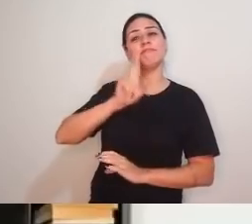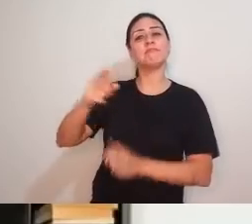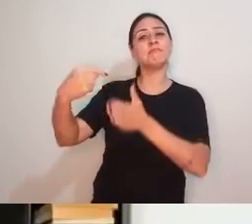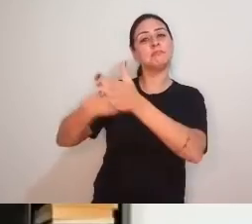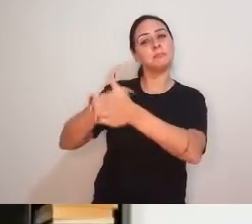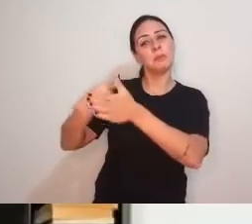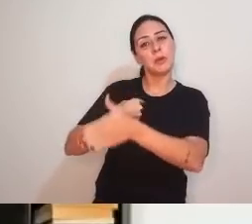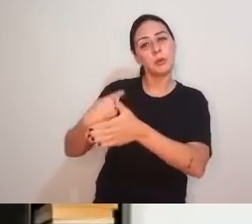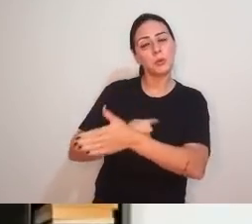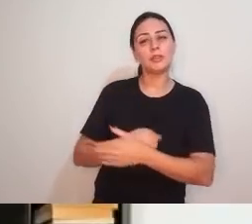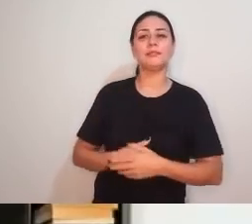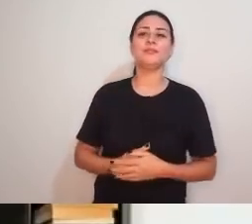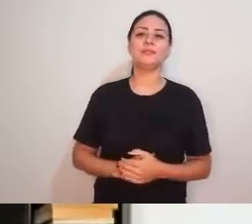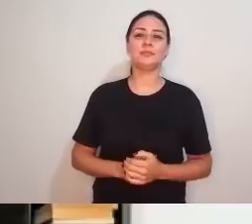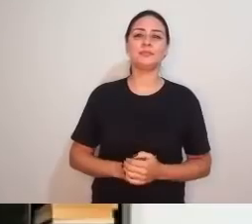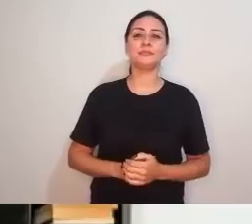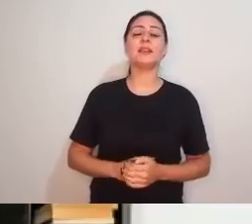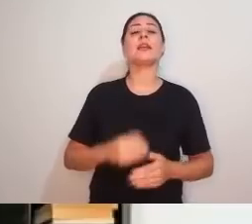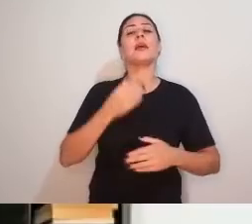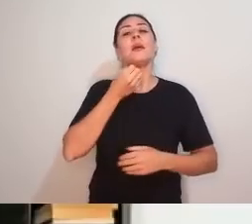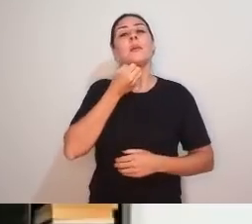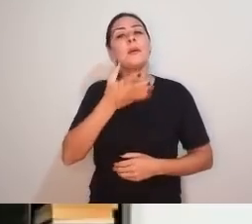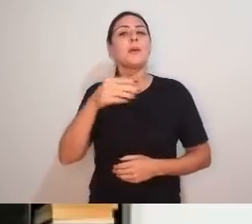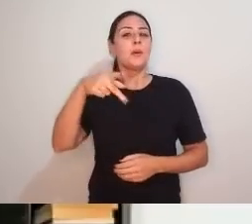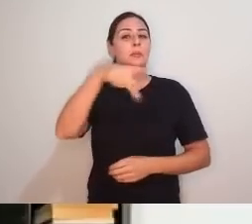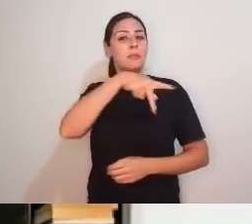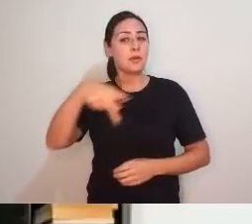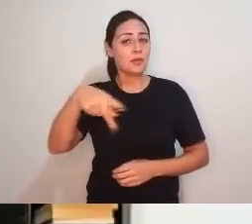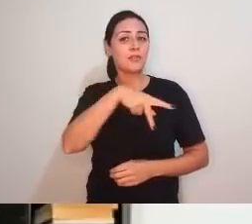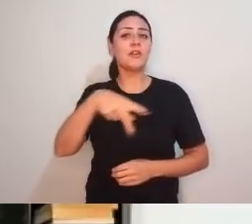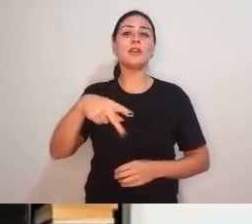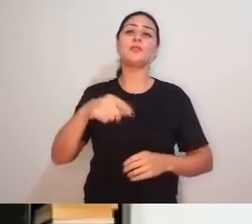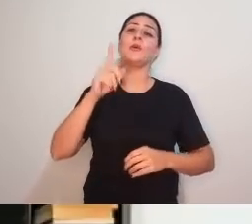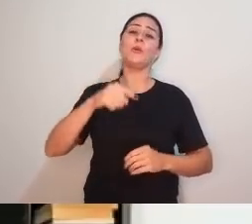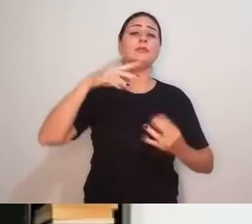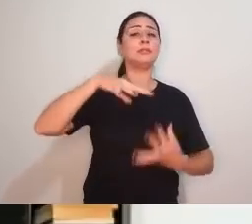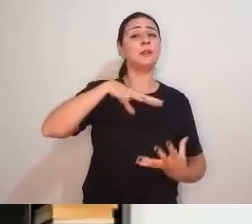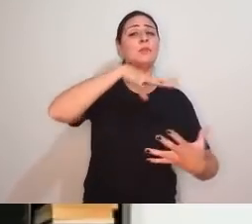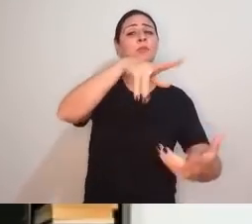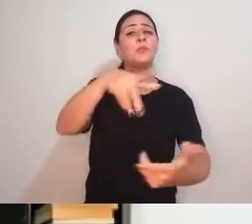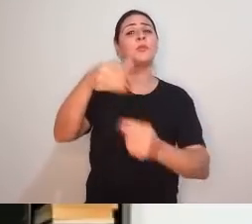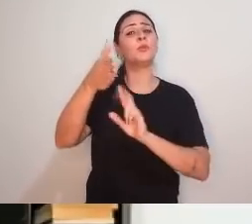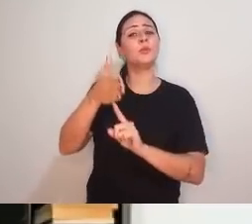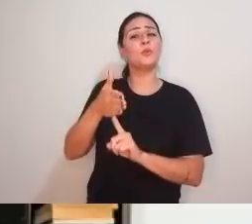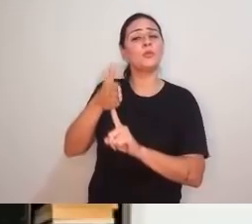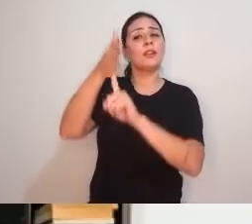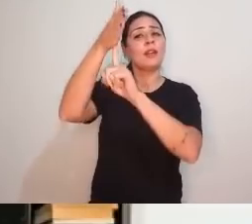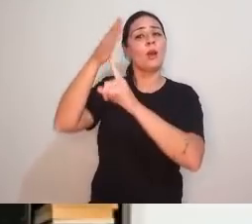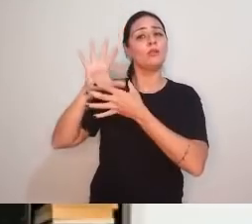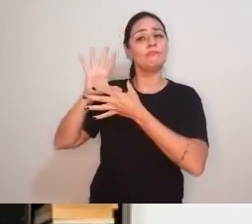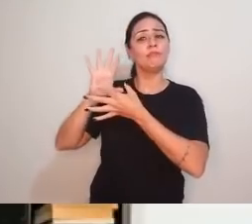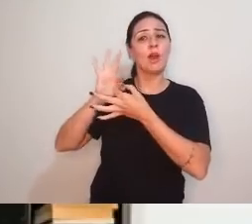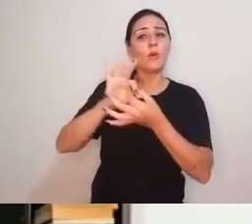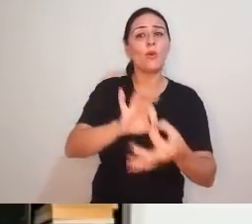Bom, professor, diante de tantas colocações desse universo tecnológico que o professor traz aí para contextualizar esse ensino híbrido, não híbrido,